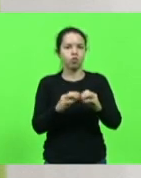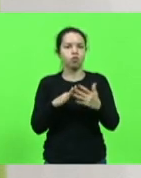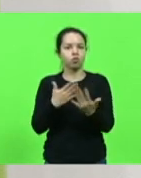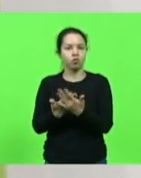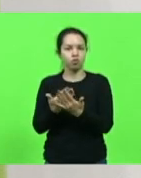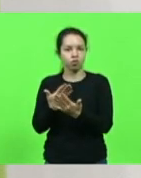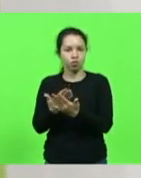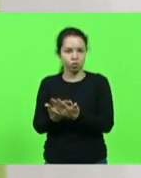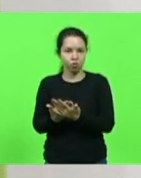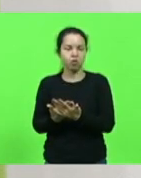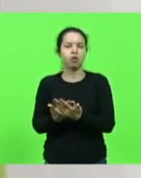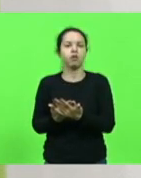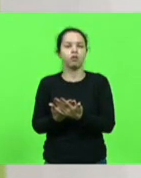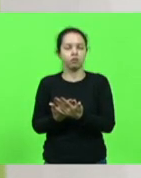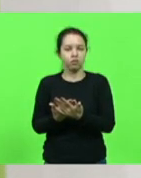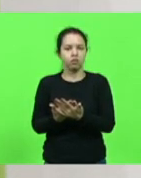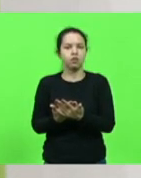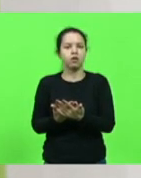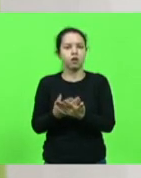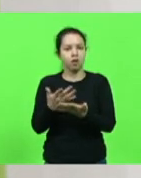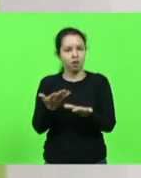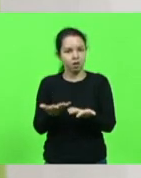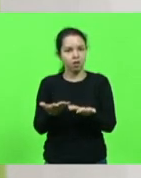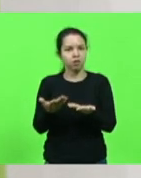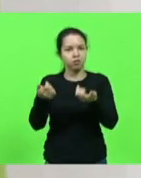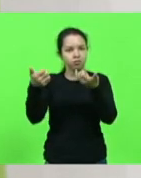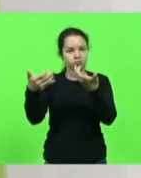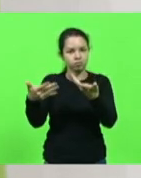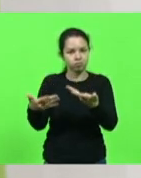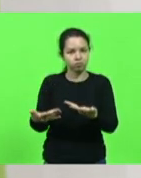essa manifestação de estímulo do deputado